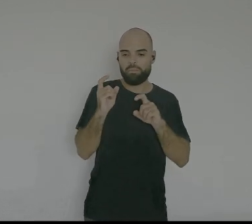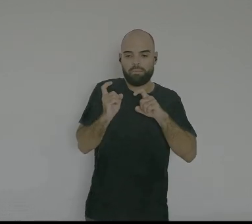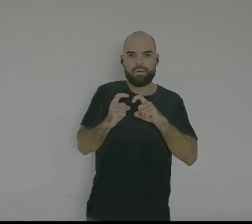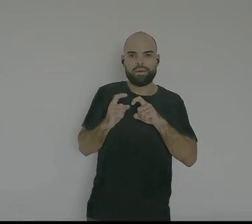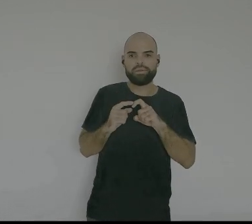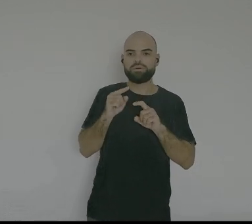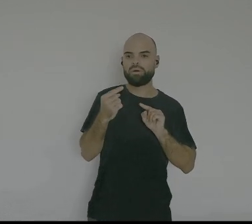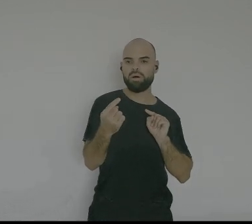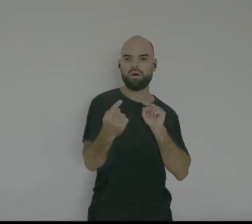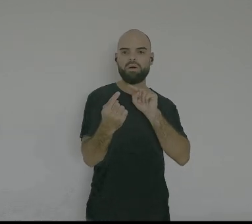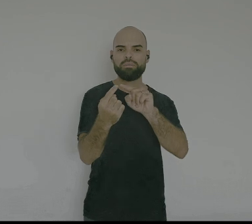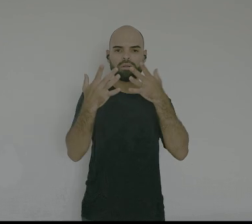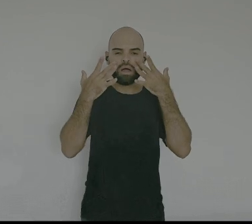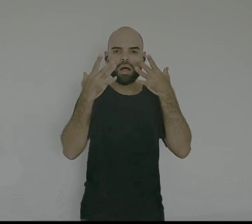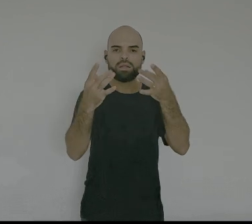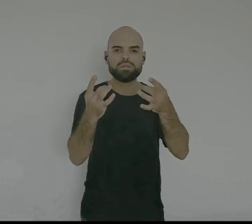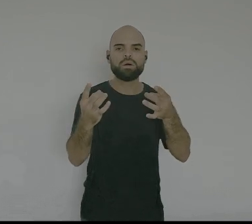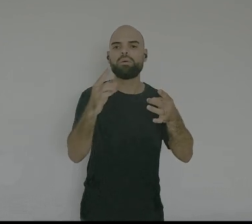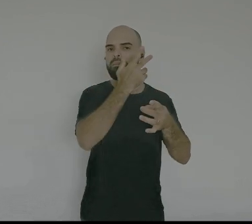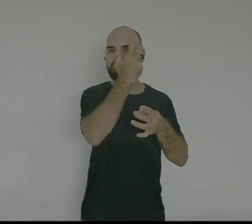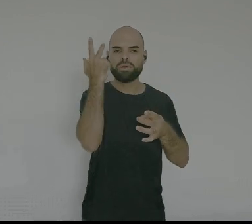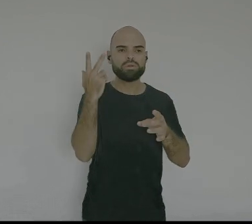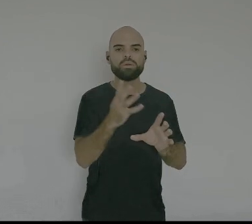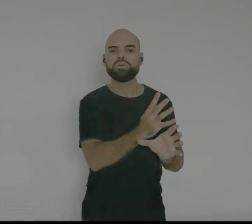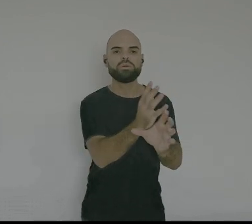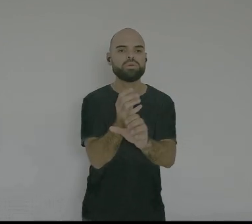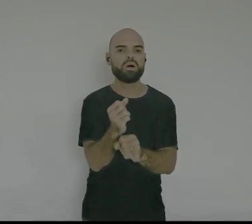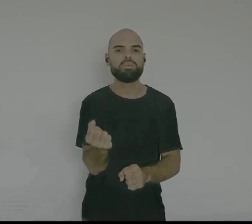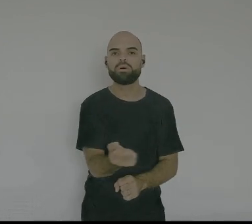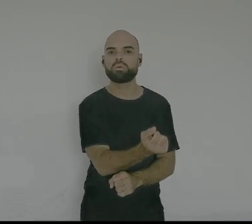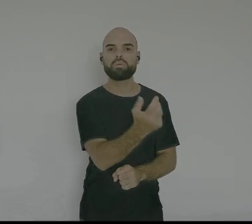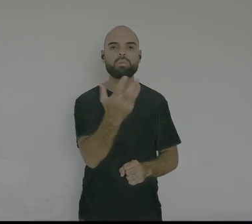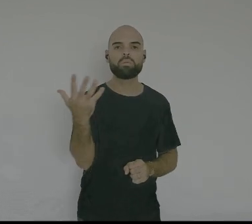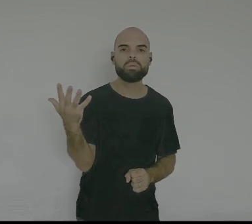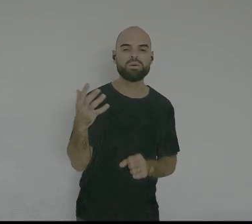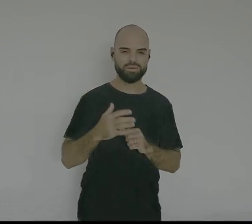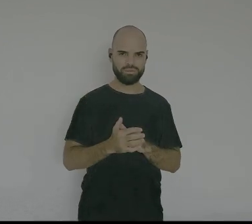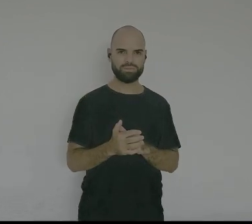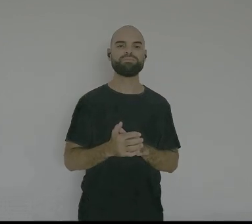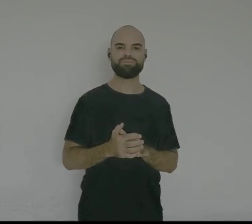Y médicos por habitantes, etc., né? Parâmetros